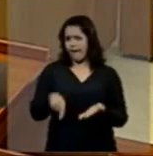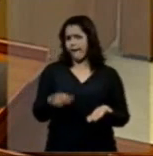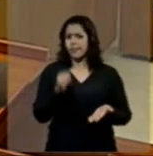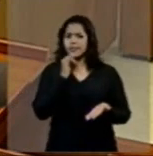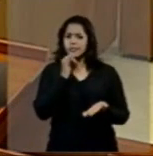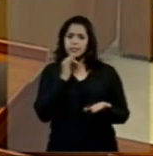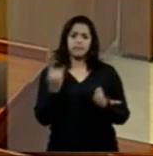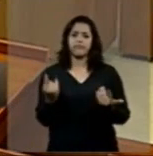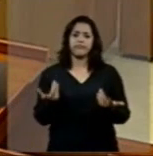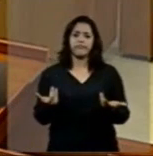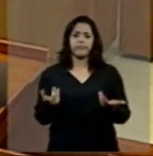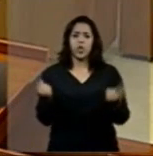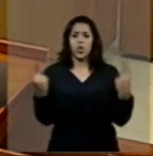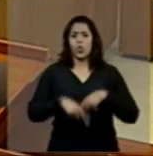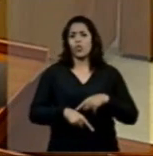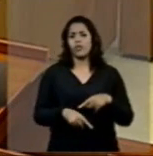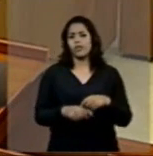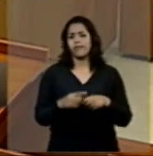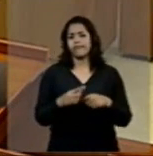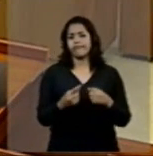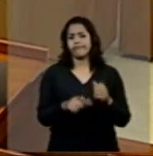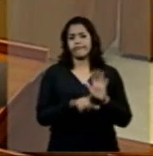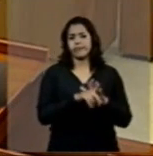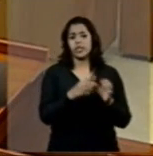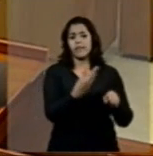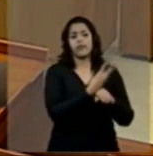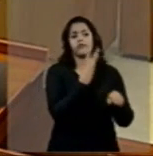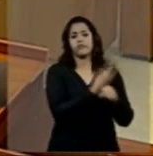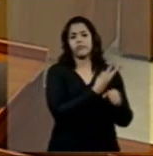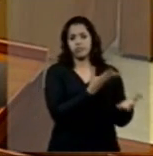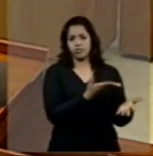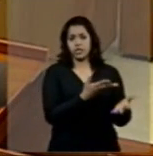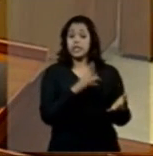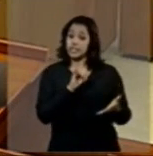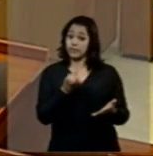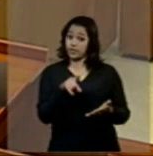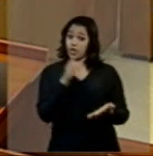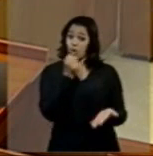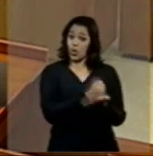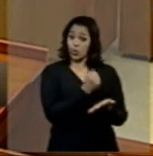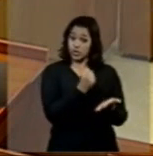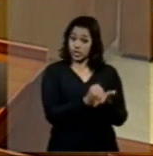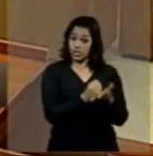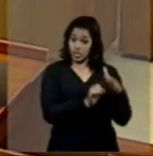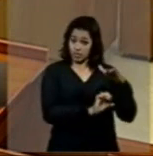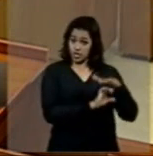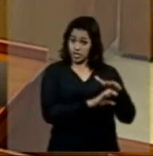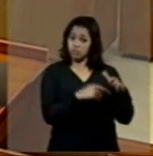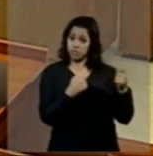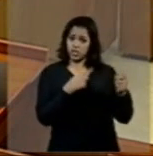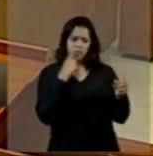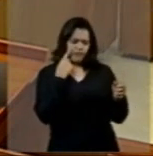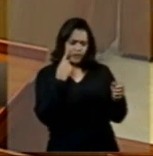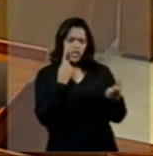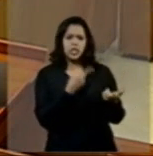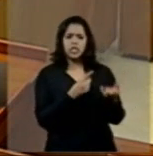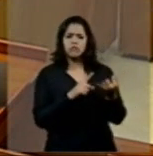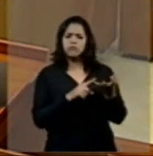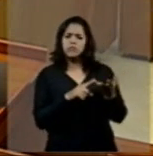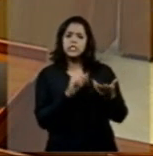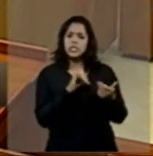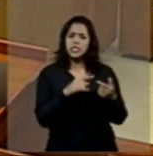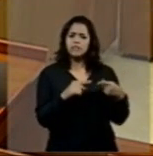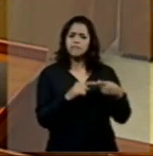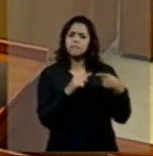constitui uma intermediação ilícita de mão de obra. Se contrata a empresa, basta analisar os